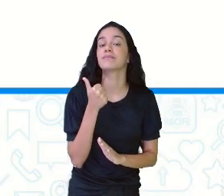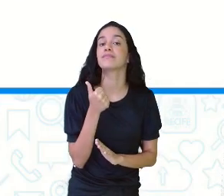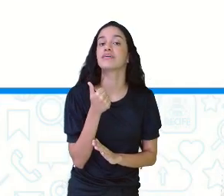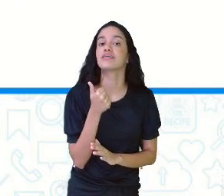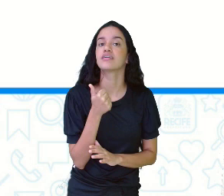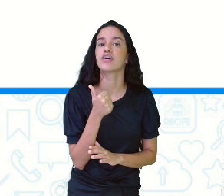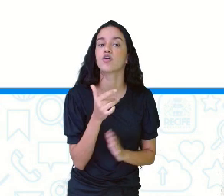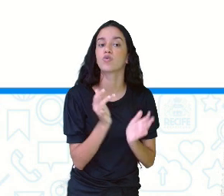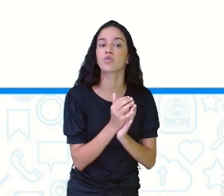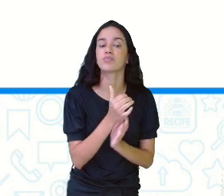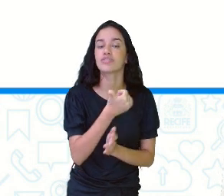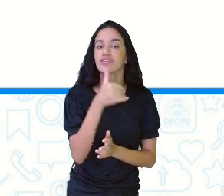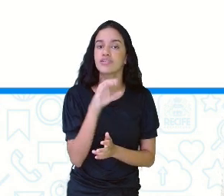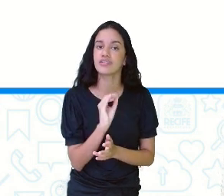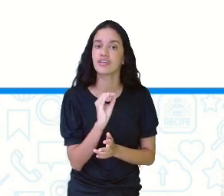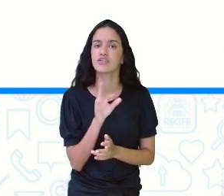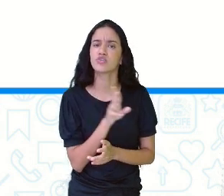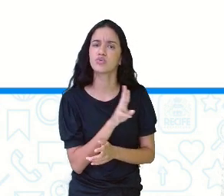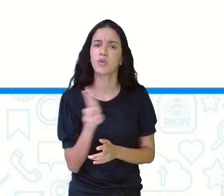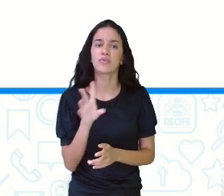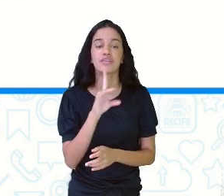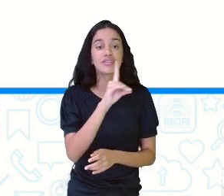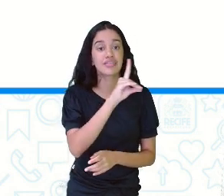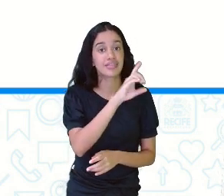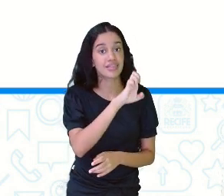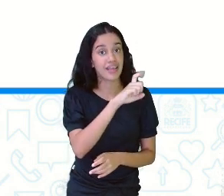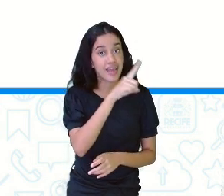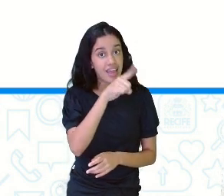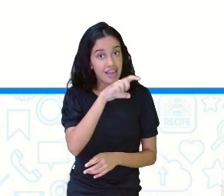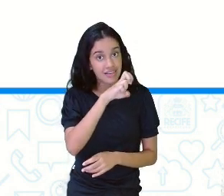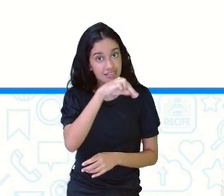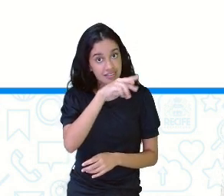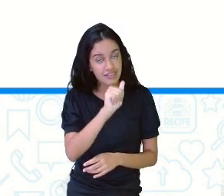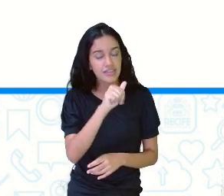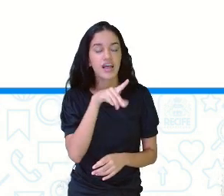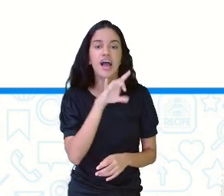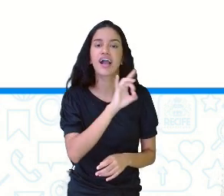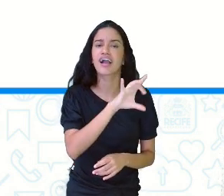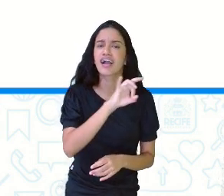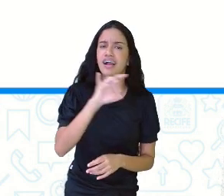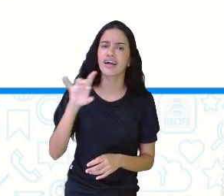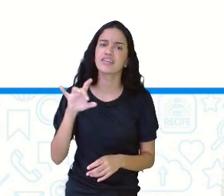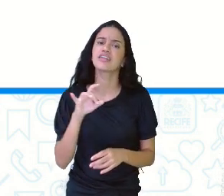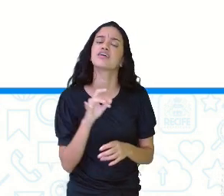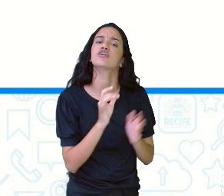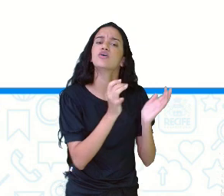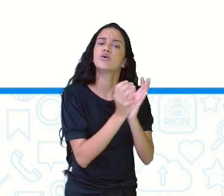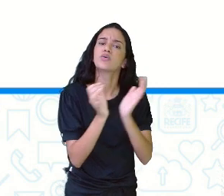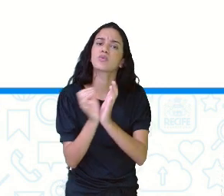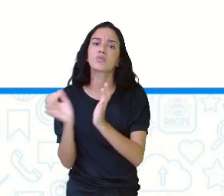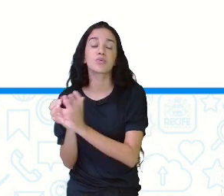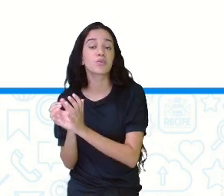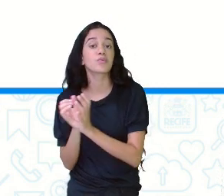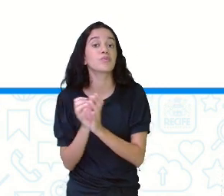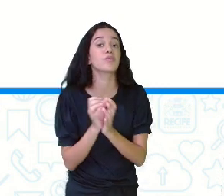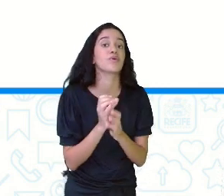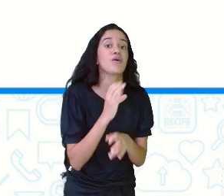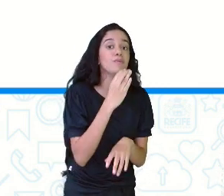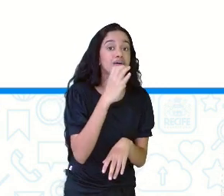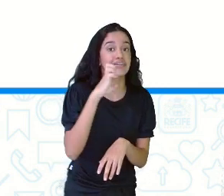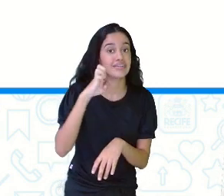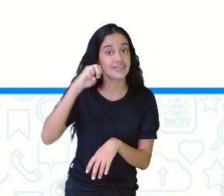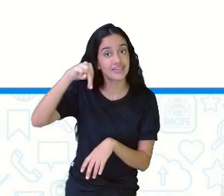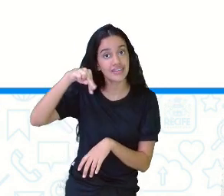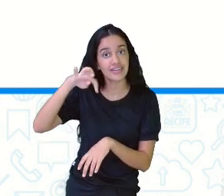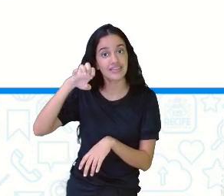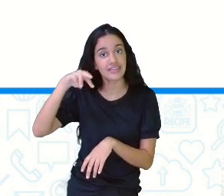10 unidades, que recebe o nome de dezena. Assim, cada grupo de 10 dezenas forma uma centena. Os